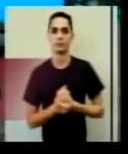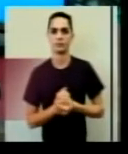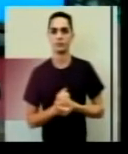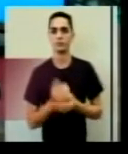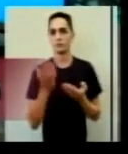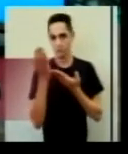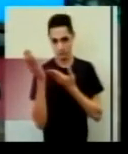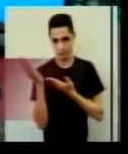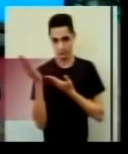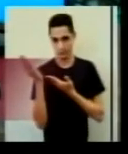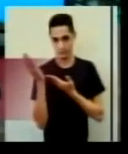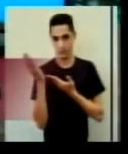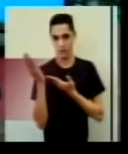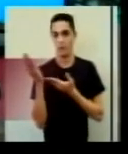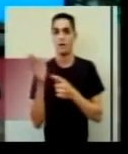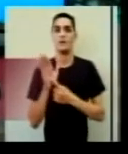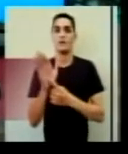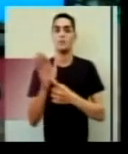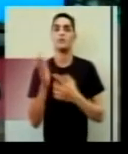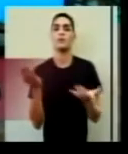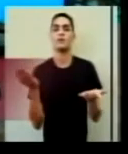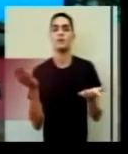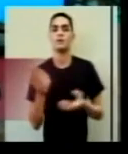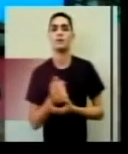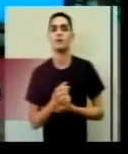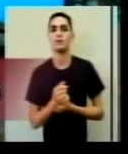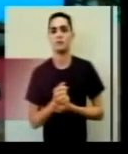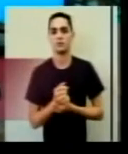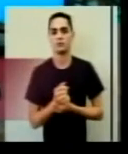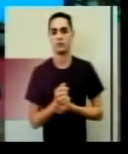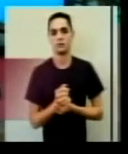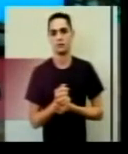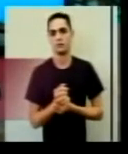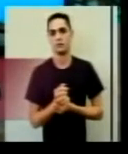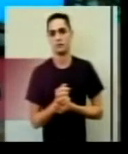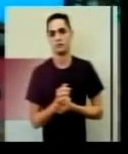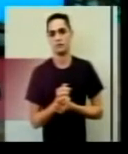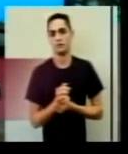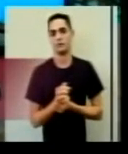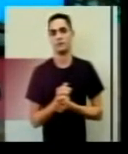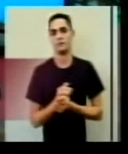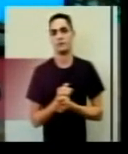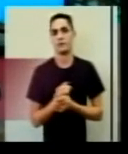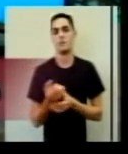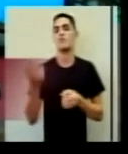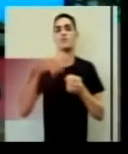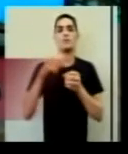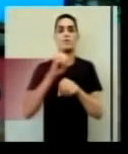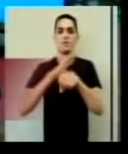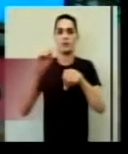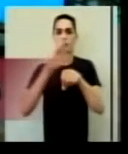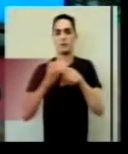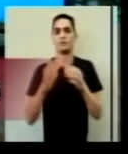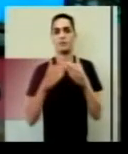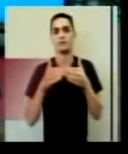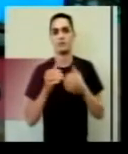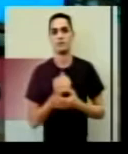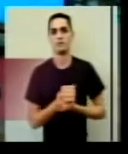muito forte. Próximo, por favor. Bom, aqui agora nós